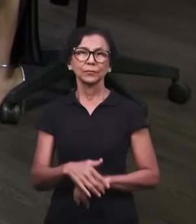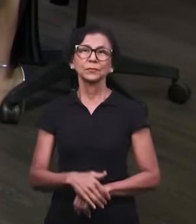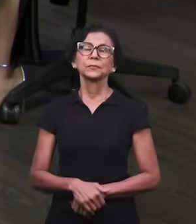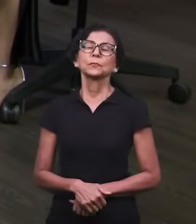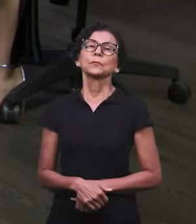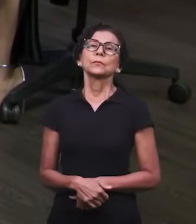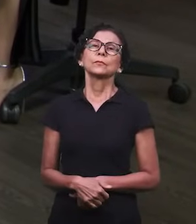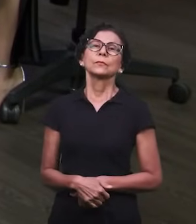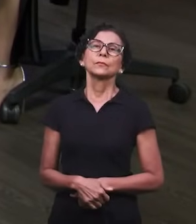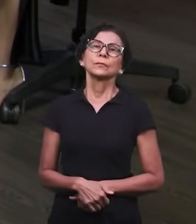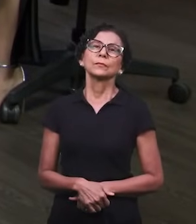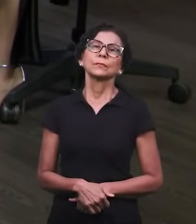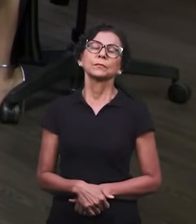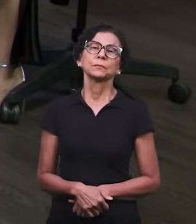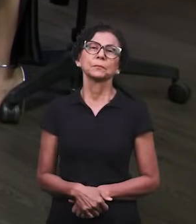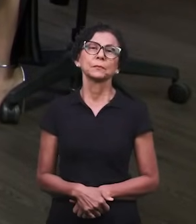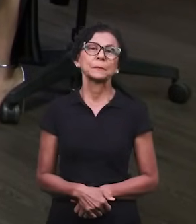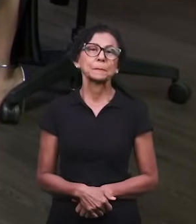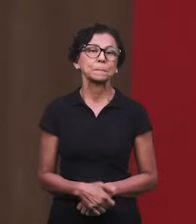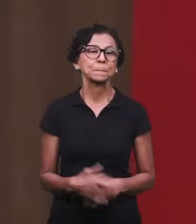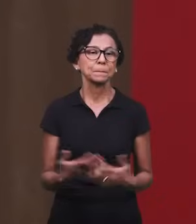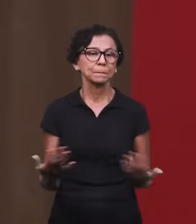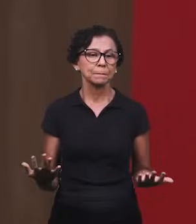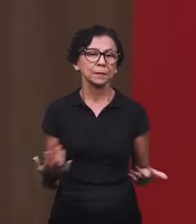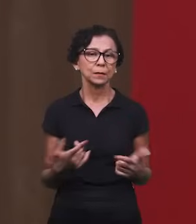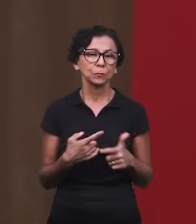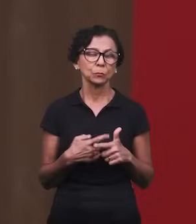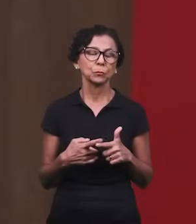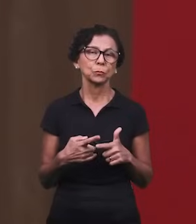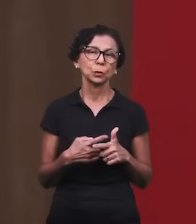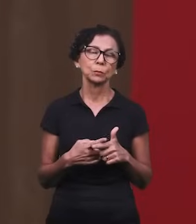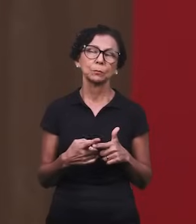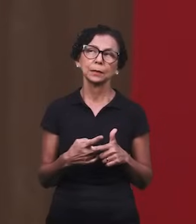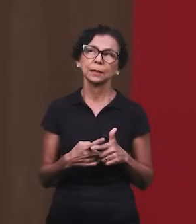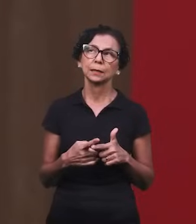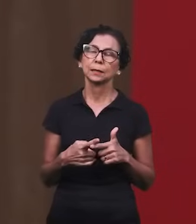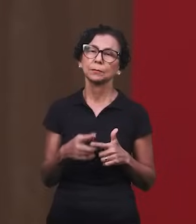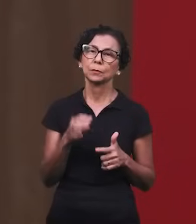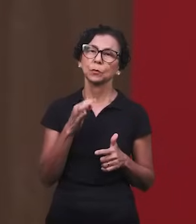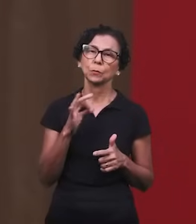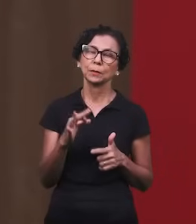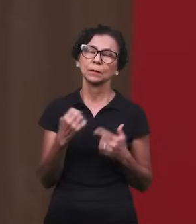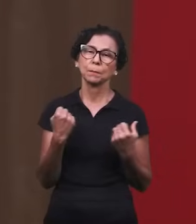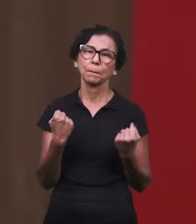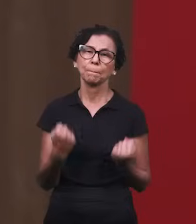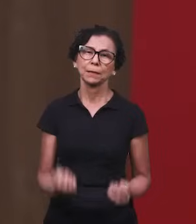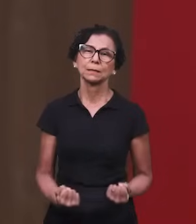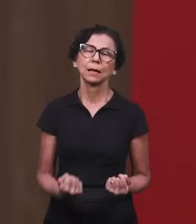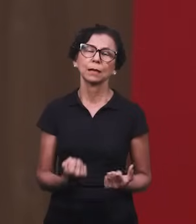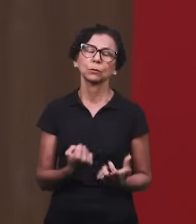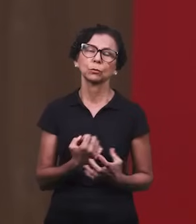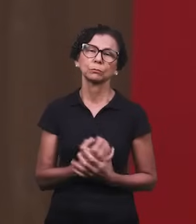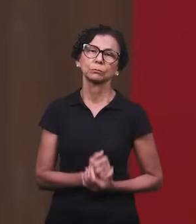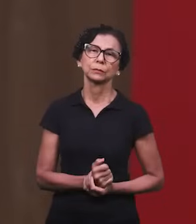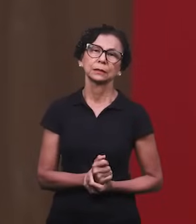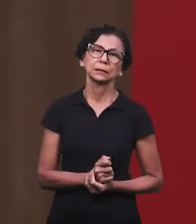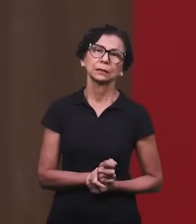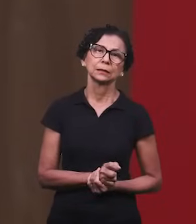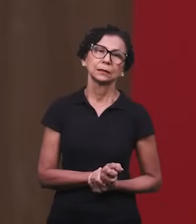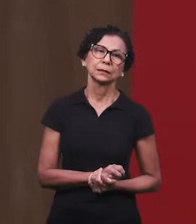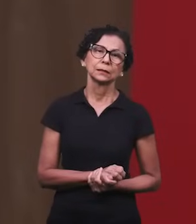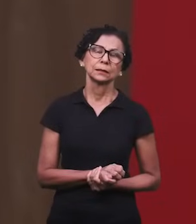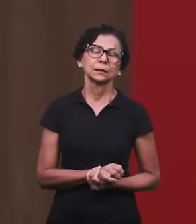Nós temos um problema que eu sempre achei assim, um fardo muito pesado para o jovem, que é